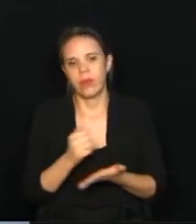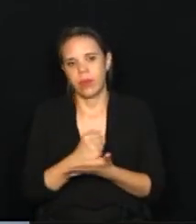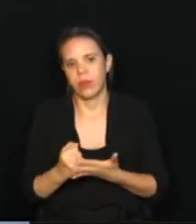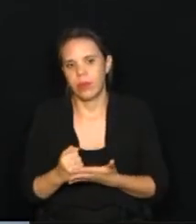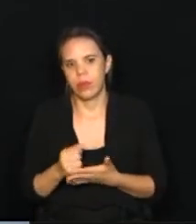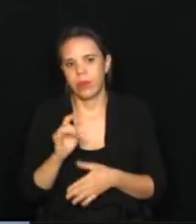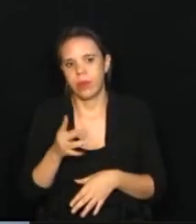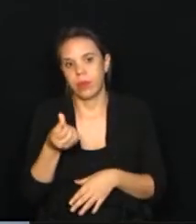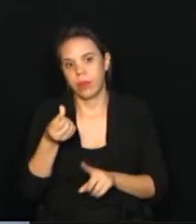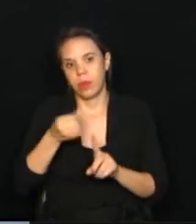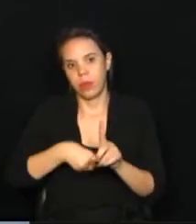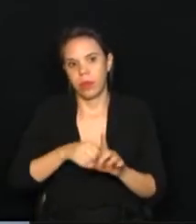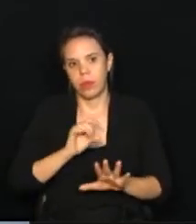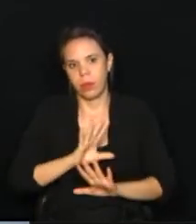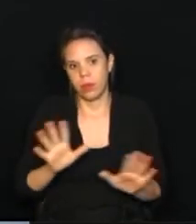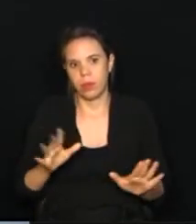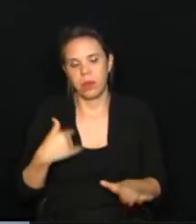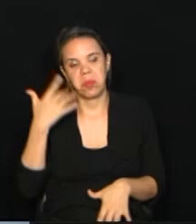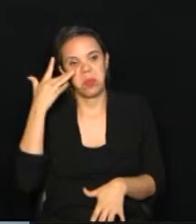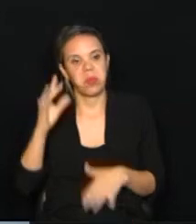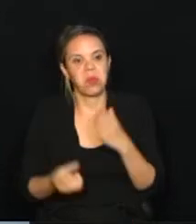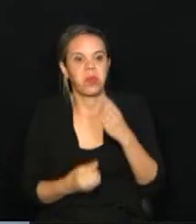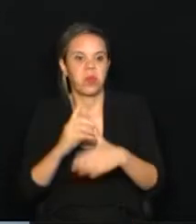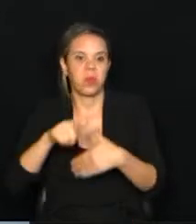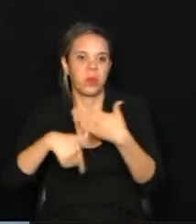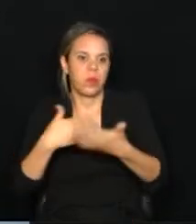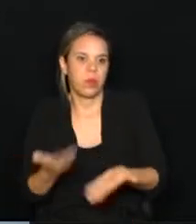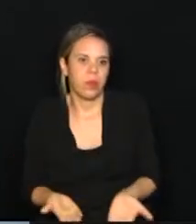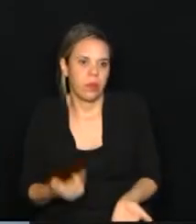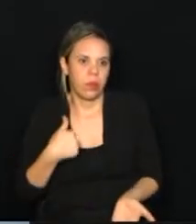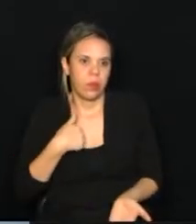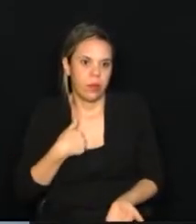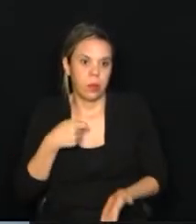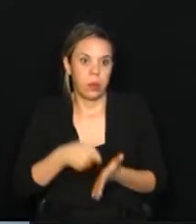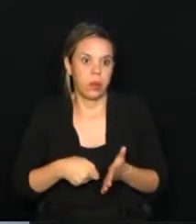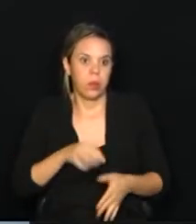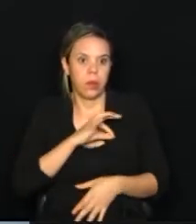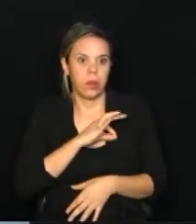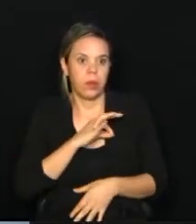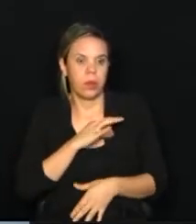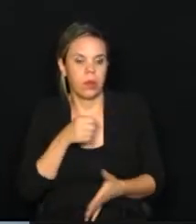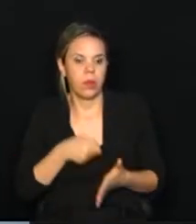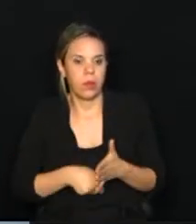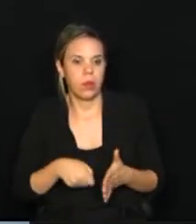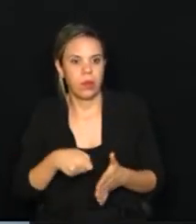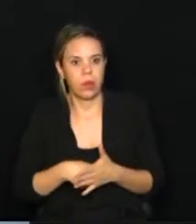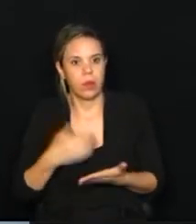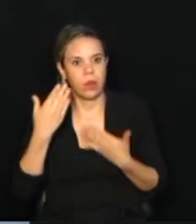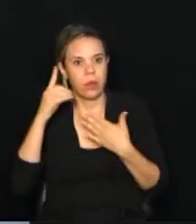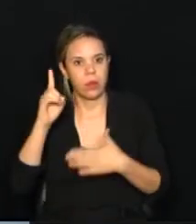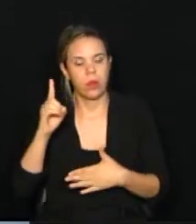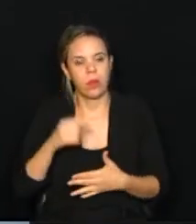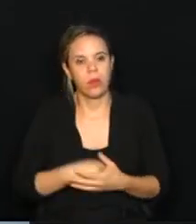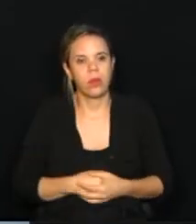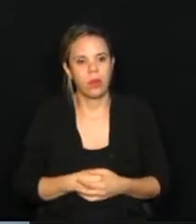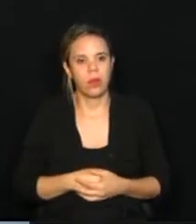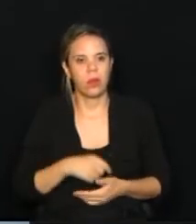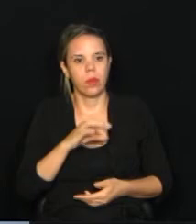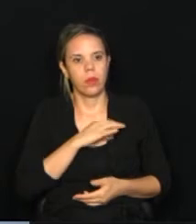de 6 meses e a gente não sabe, mas eu sou militar, né? E graças a Deus, o